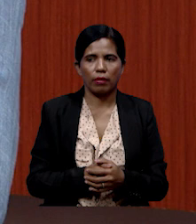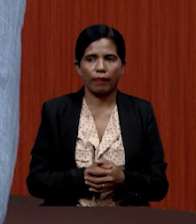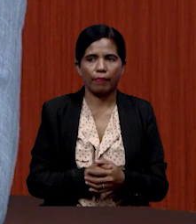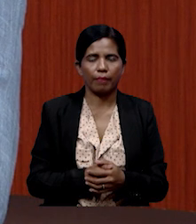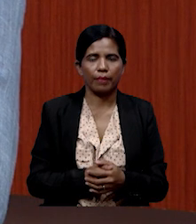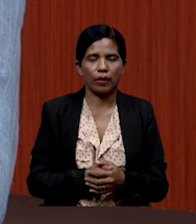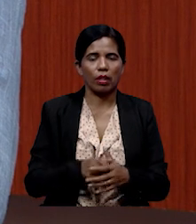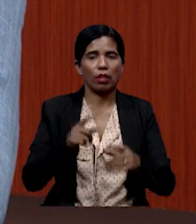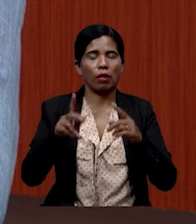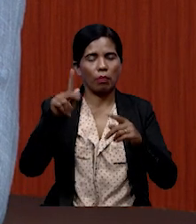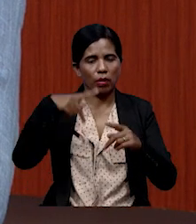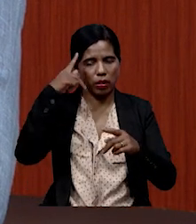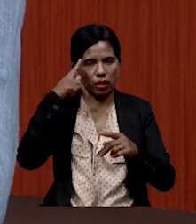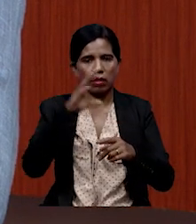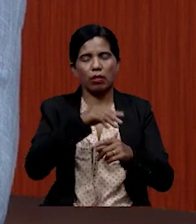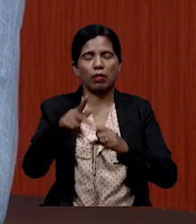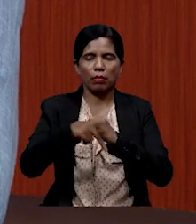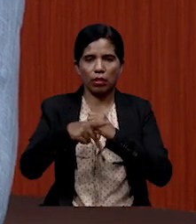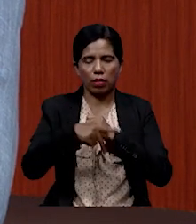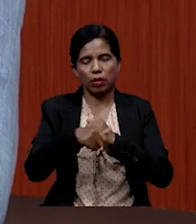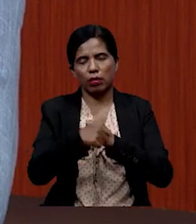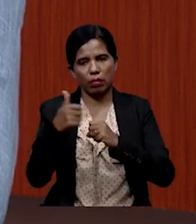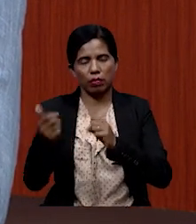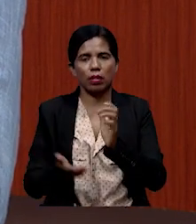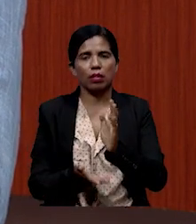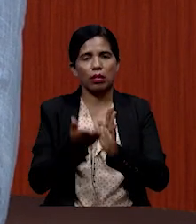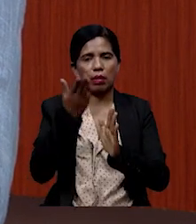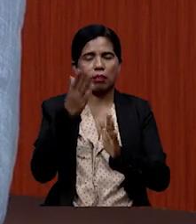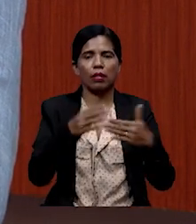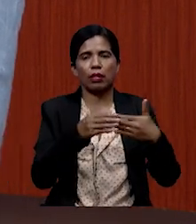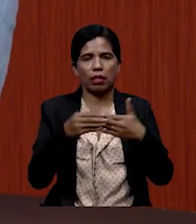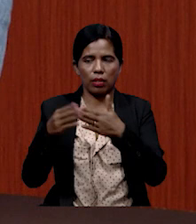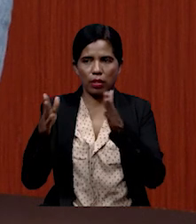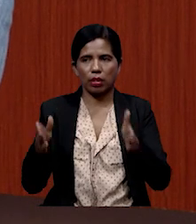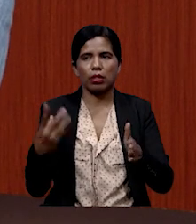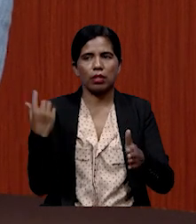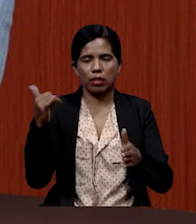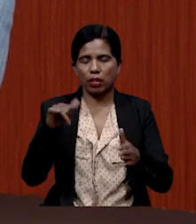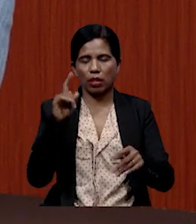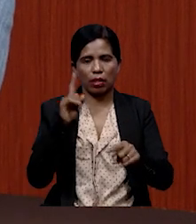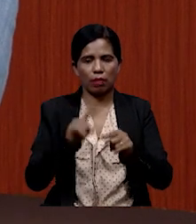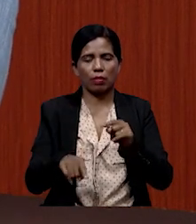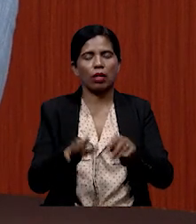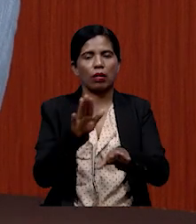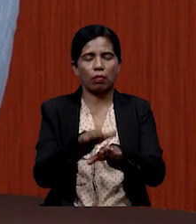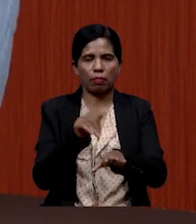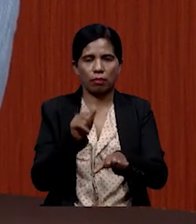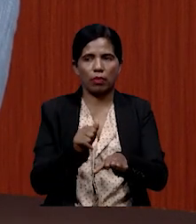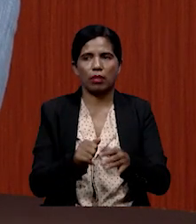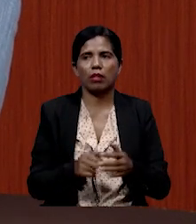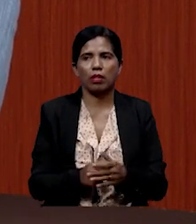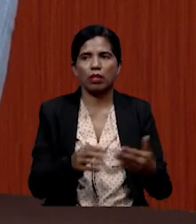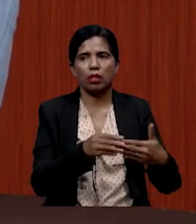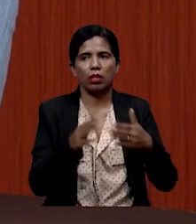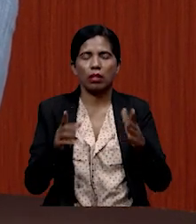Buat nebe político ruma, partido ruma saiba o concurre, buat nene ser la bela bo, por exemplo. E da nene líder ser tem